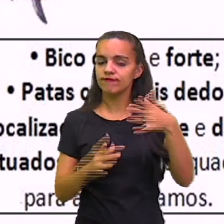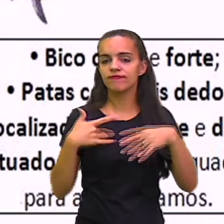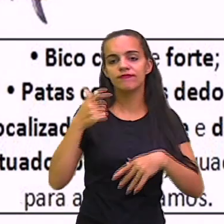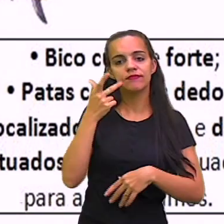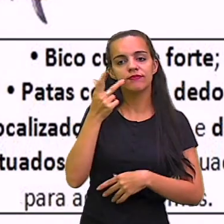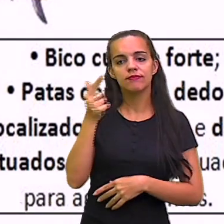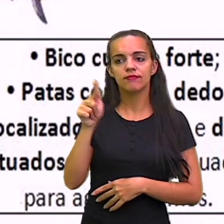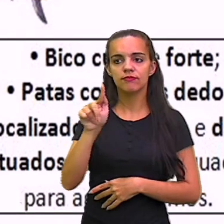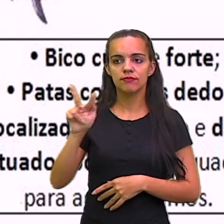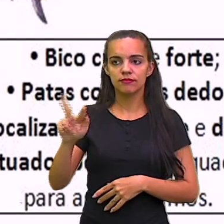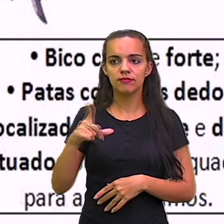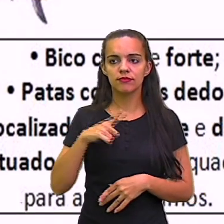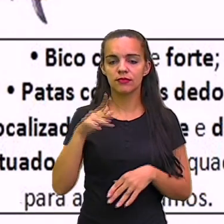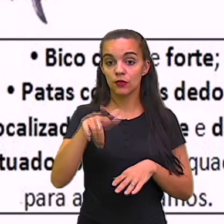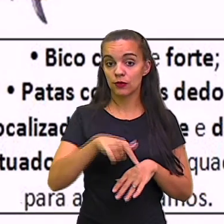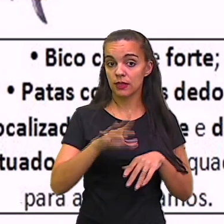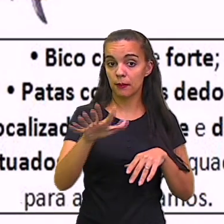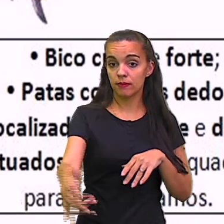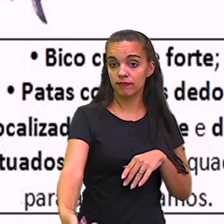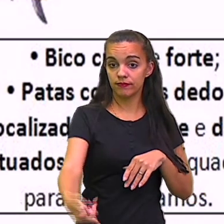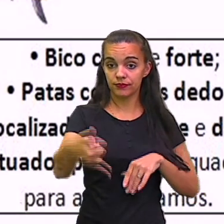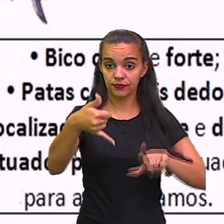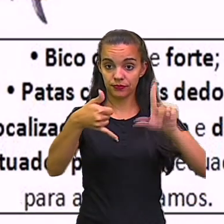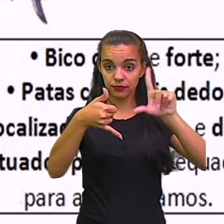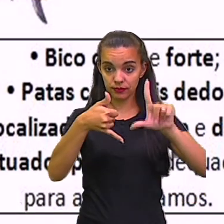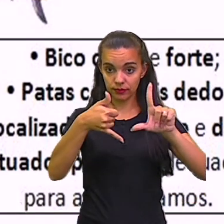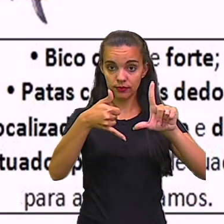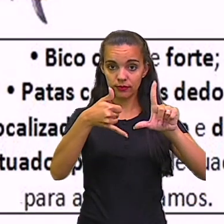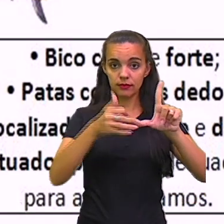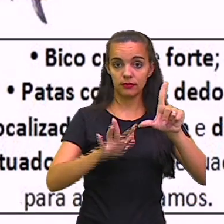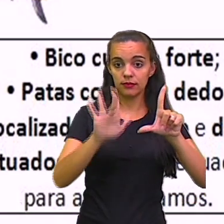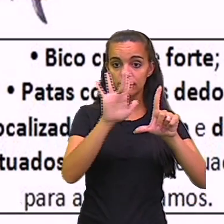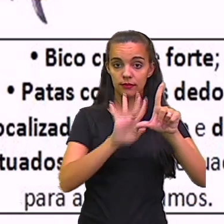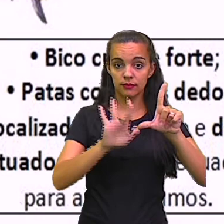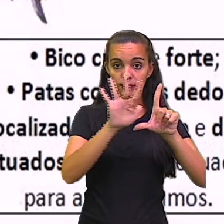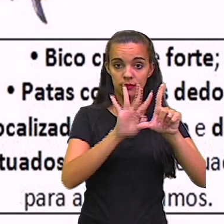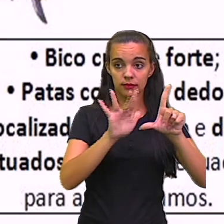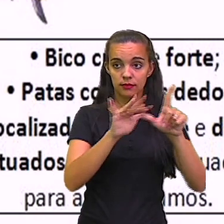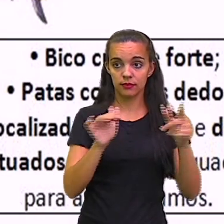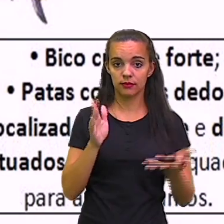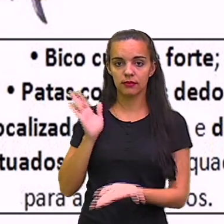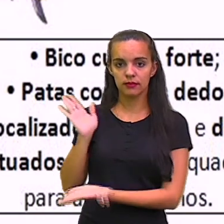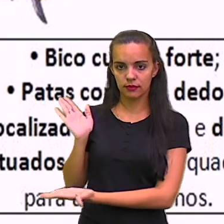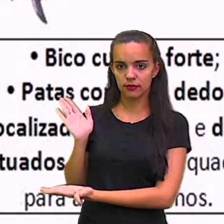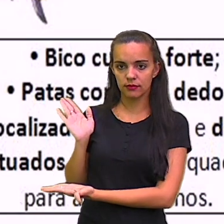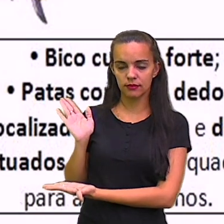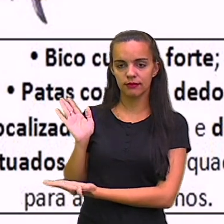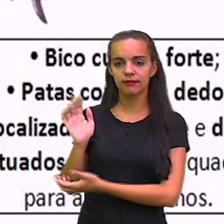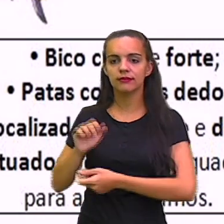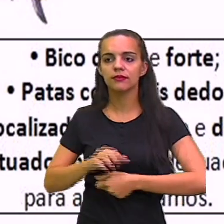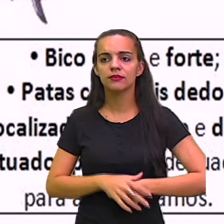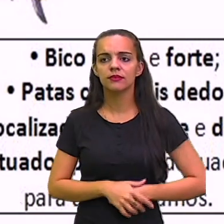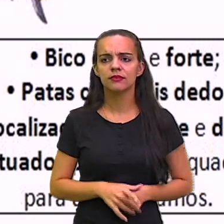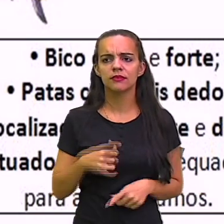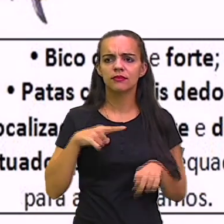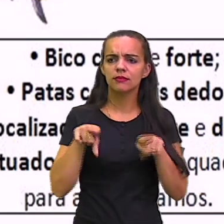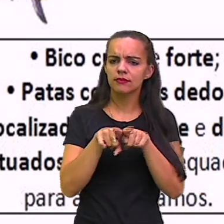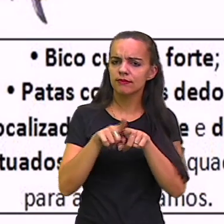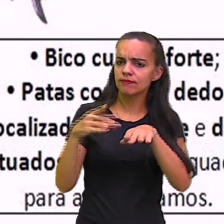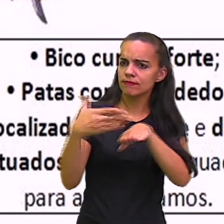smed GV você vai apontar a câmera do seu celular porque r-code que aparece no canto da terra